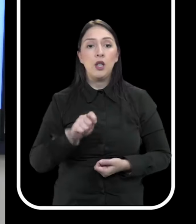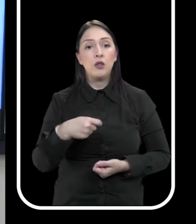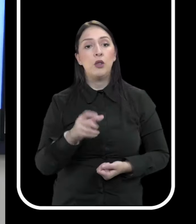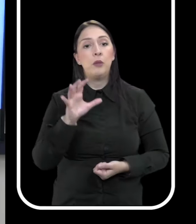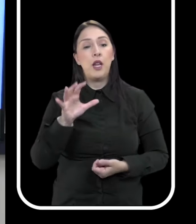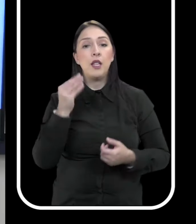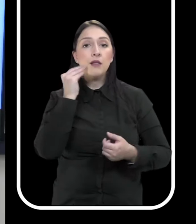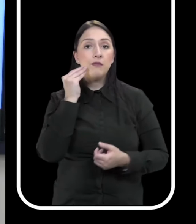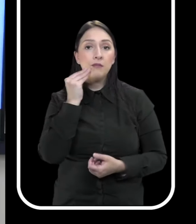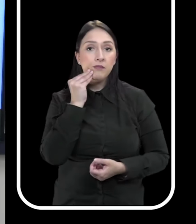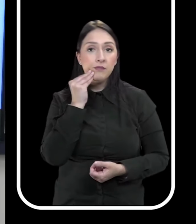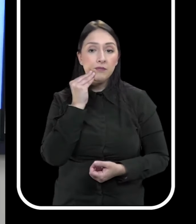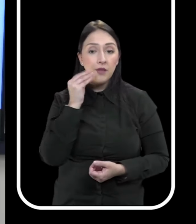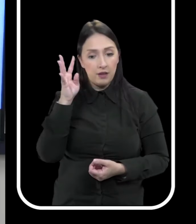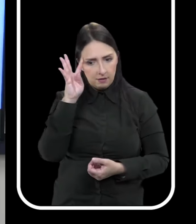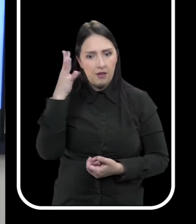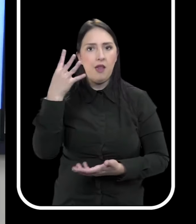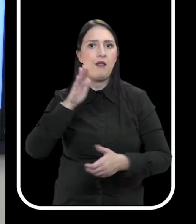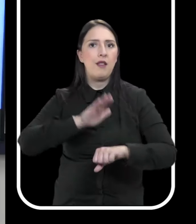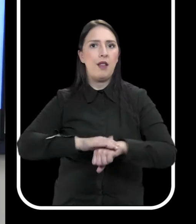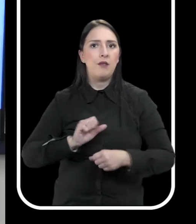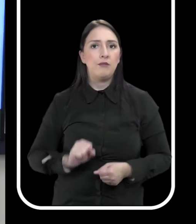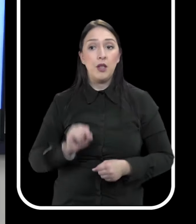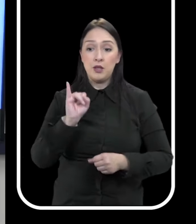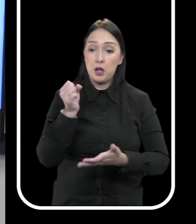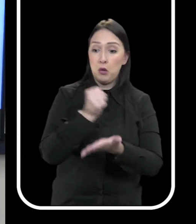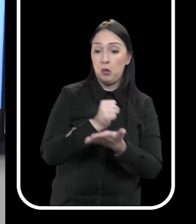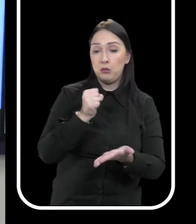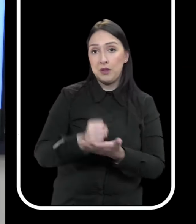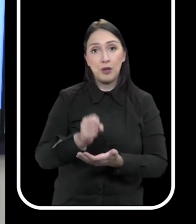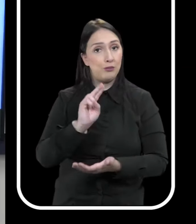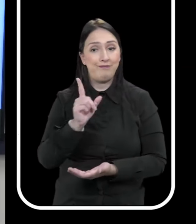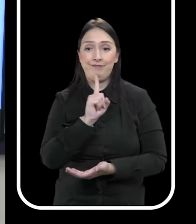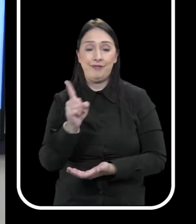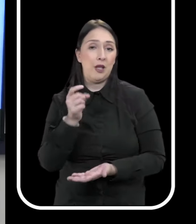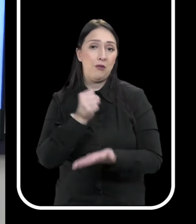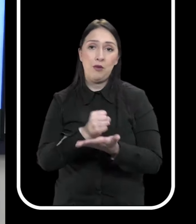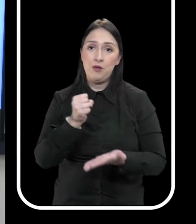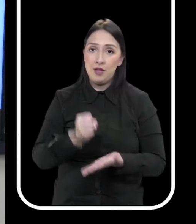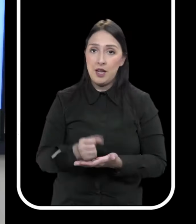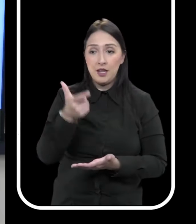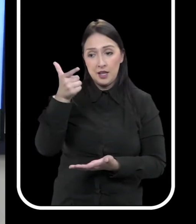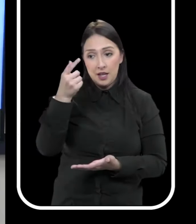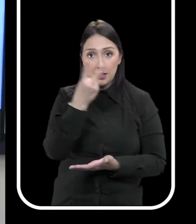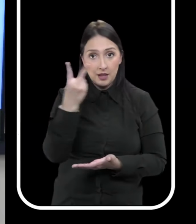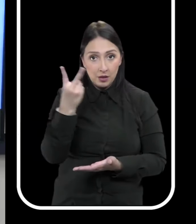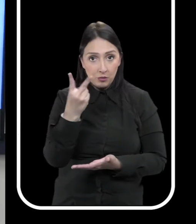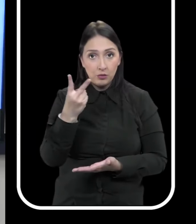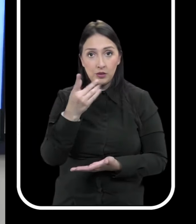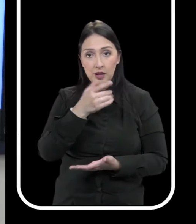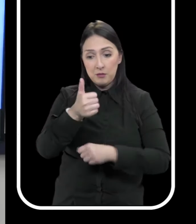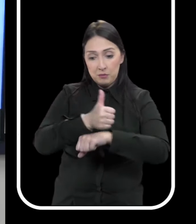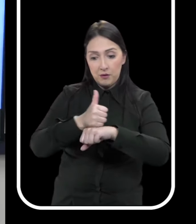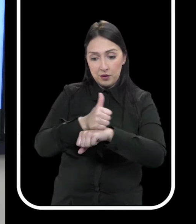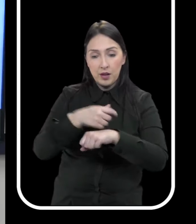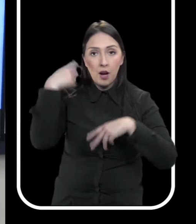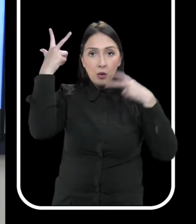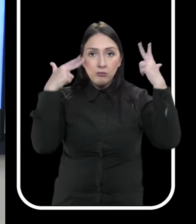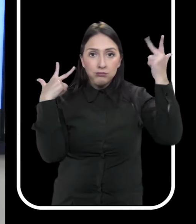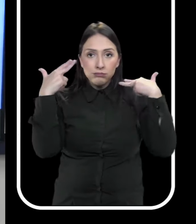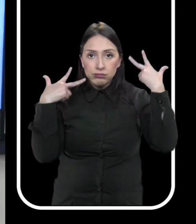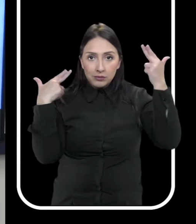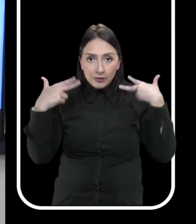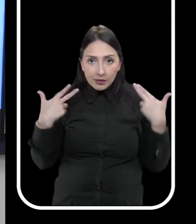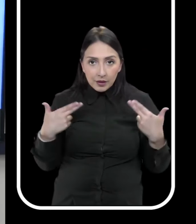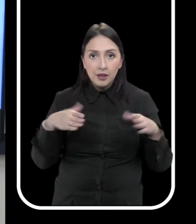tá? A partir dessa simulação, tomar a decisão se eu contrato ou eu não contrato esse segundo cabeleireiro. Então, a